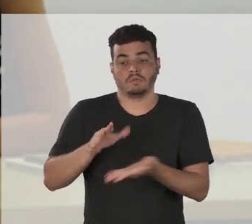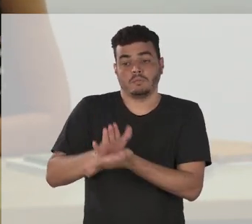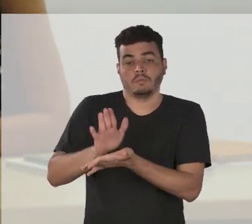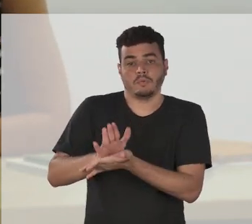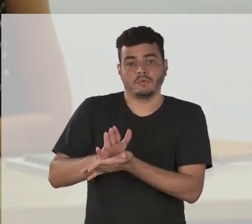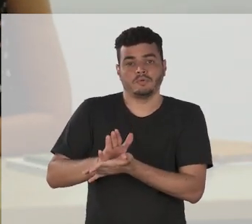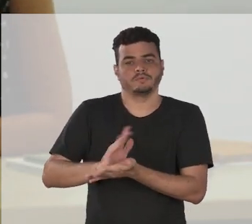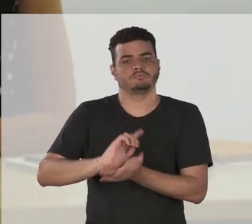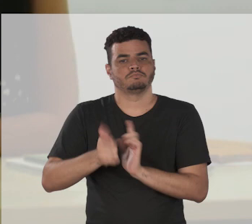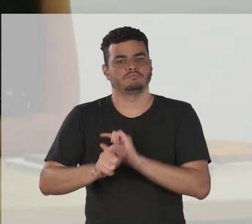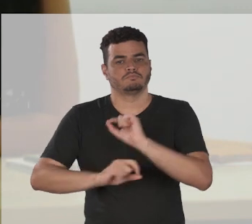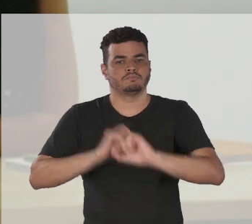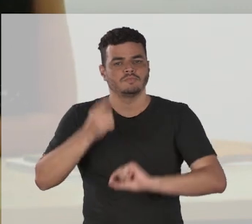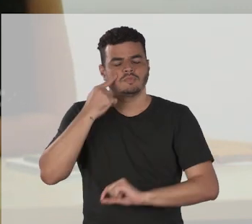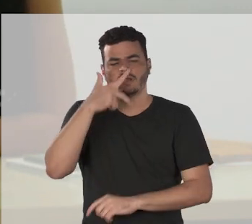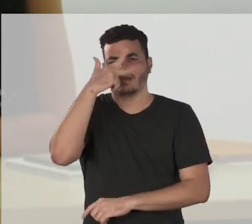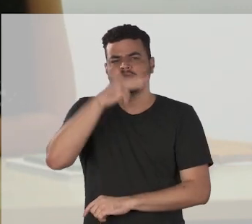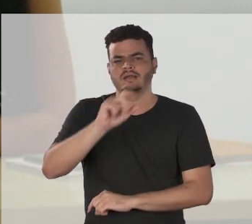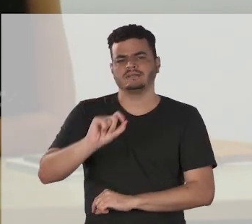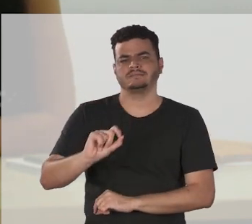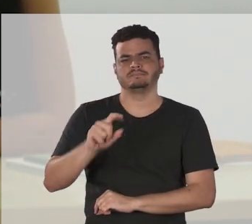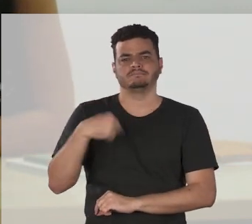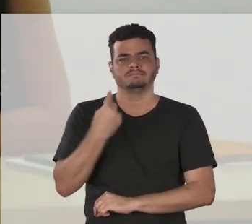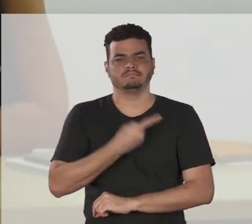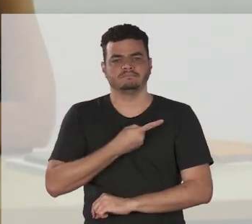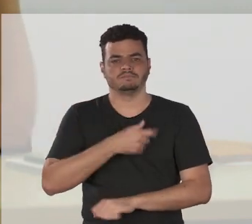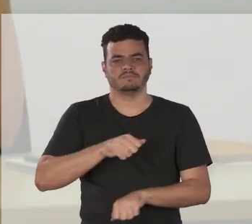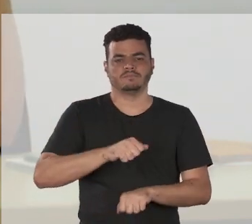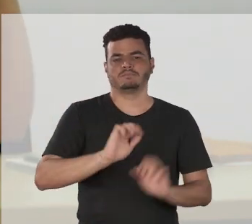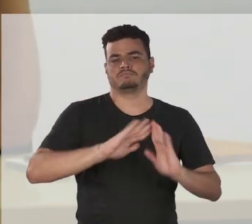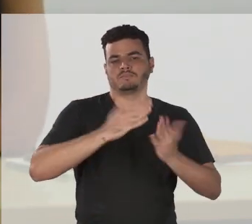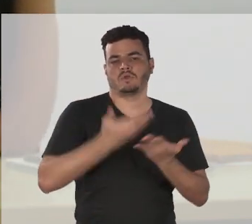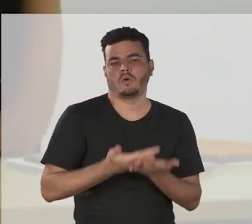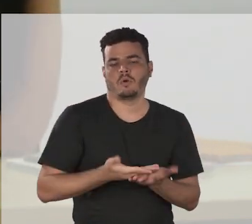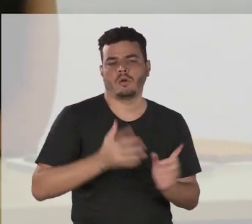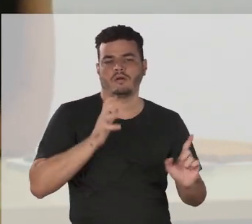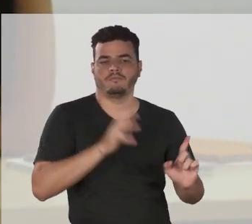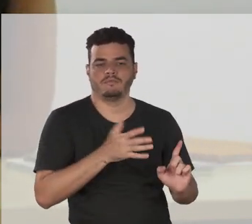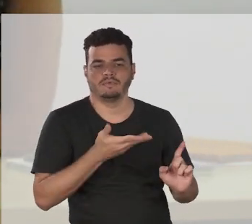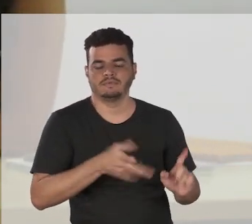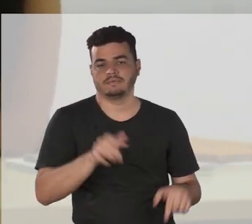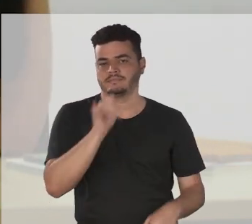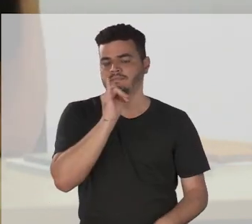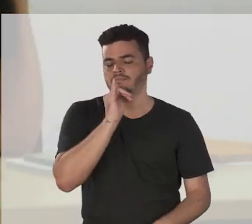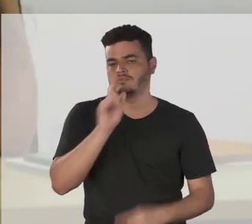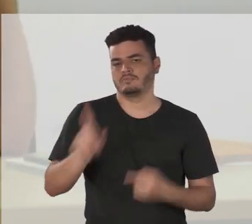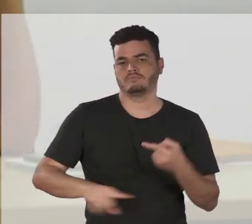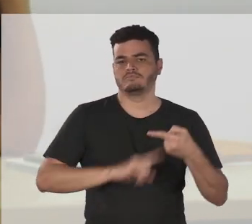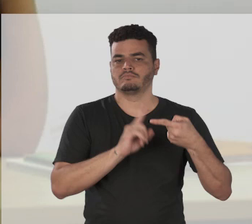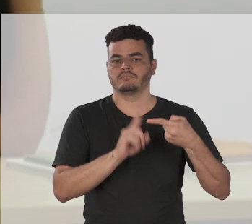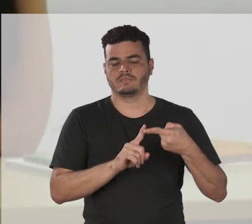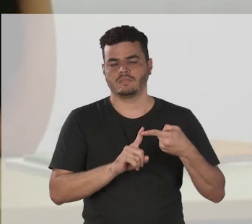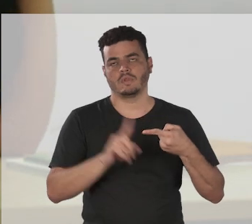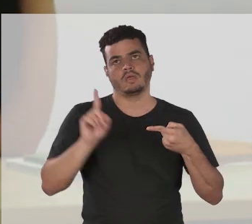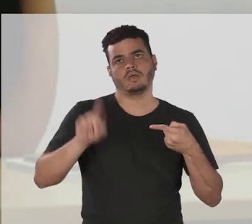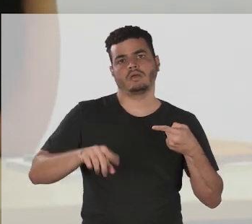editoriais pensados para circulação na escola. Por exemplo, o primeiro é